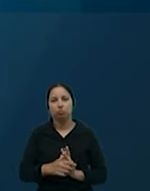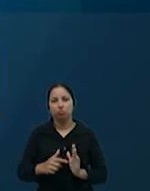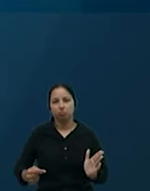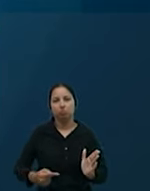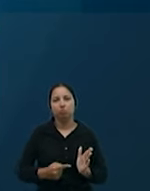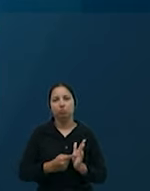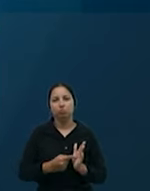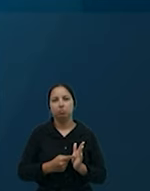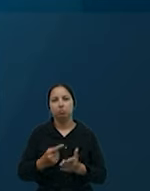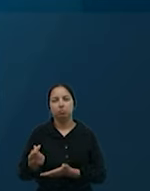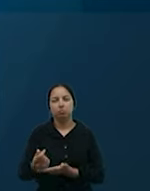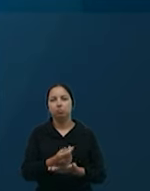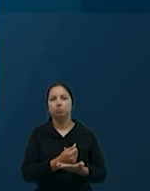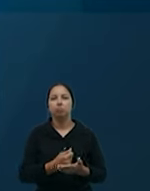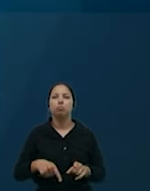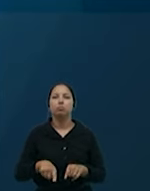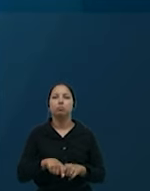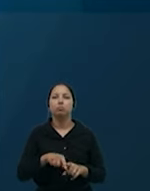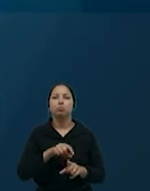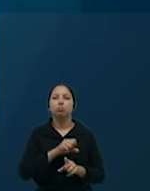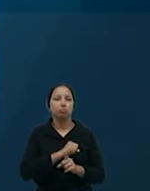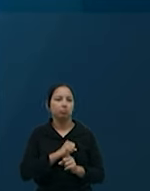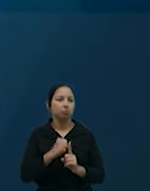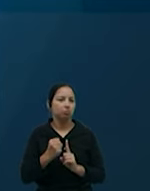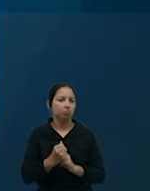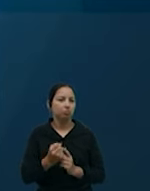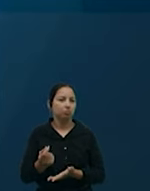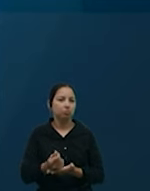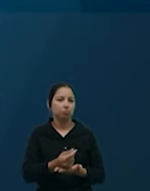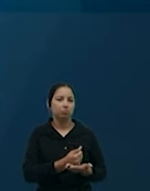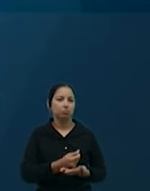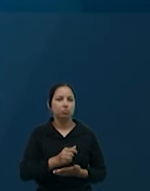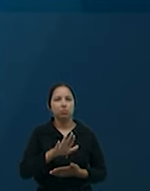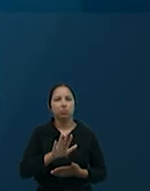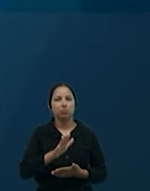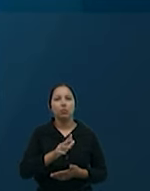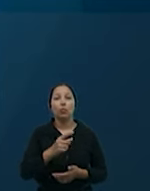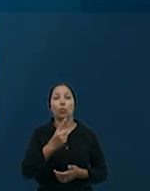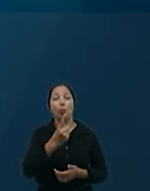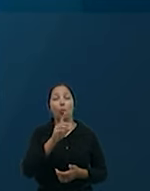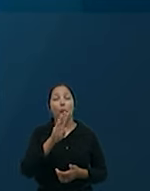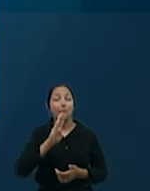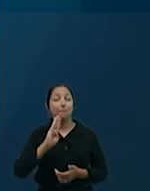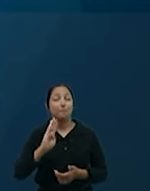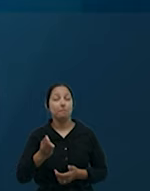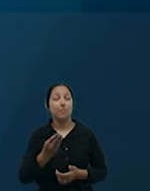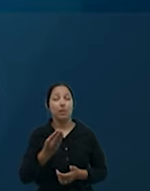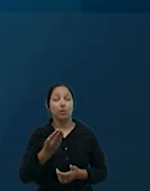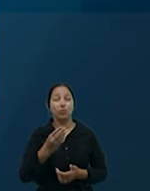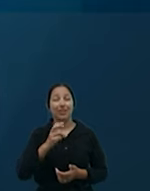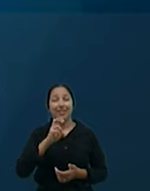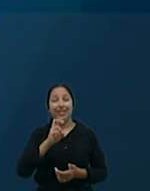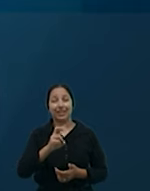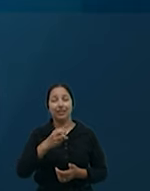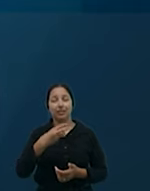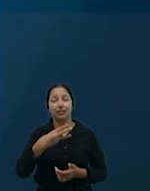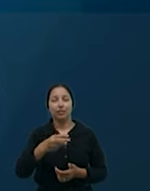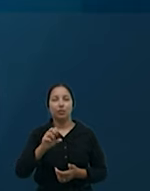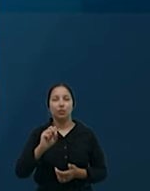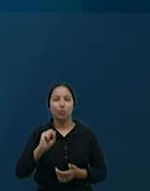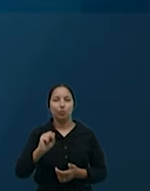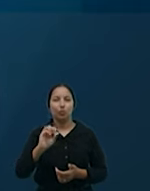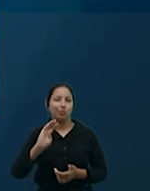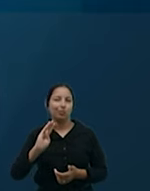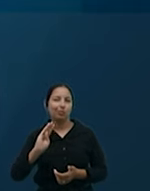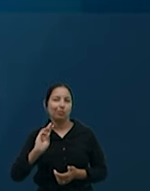caso, será de 1 bilhão e 532 milhões, 10 vezes mais o que deveria ser